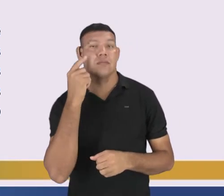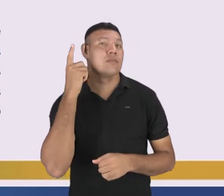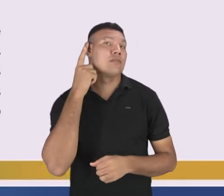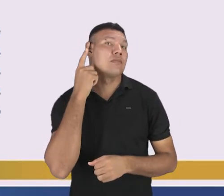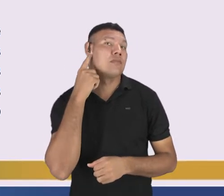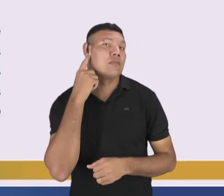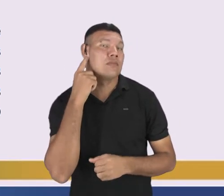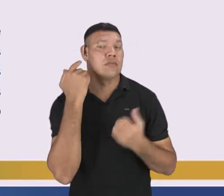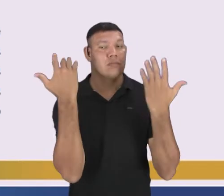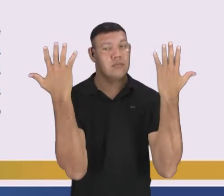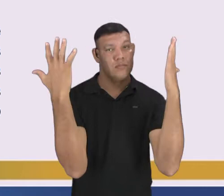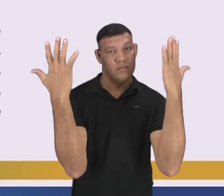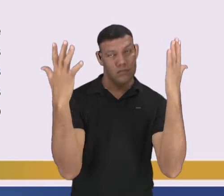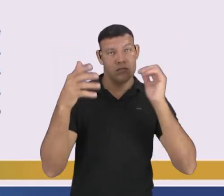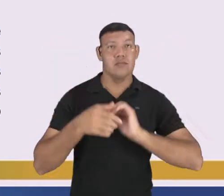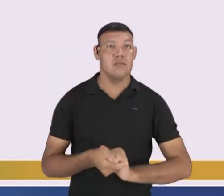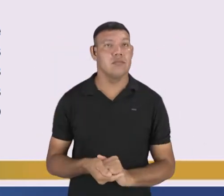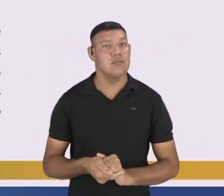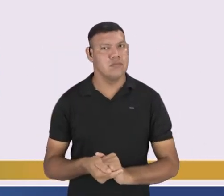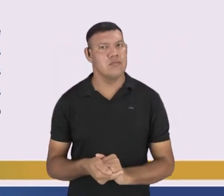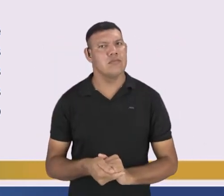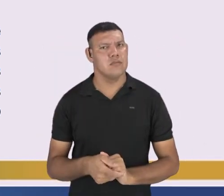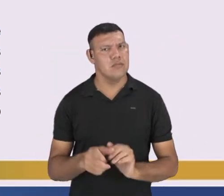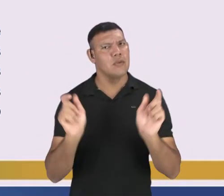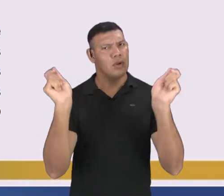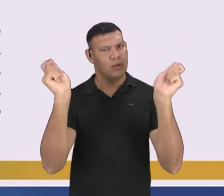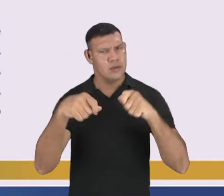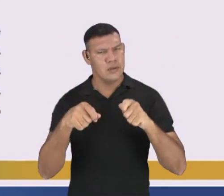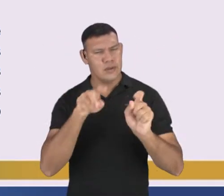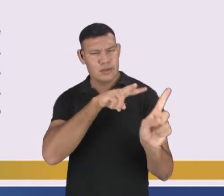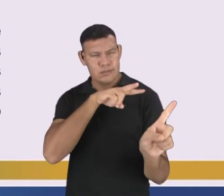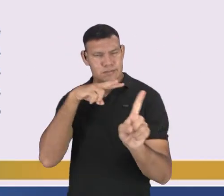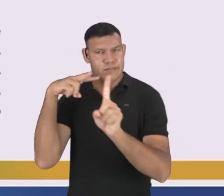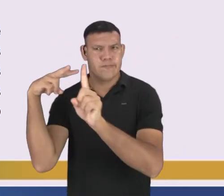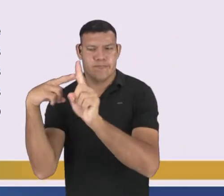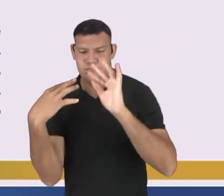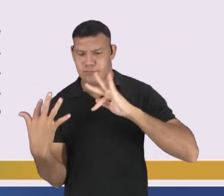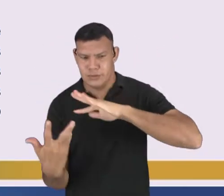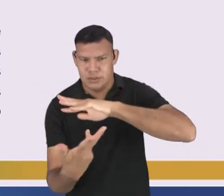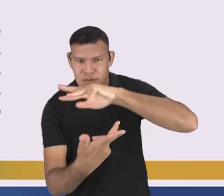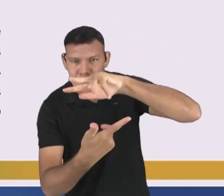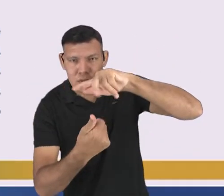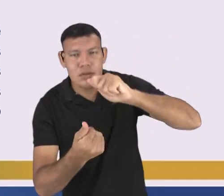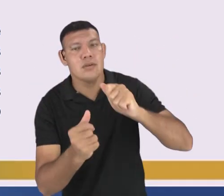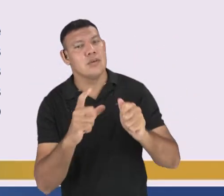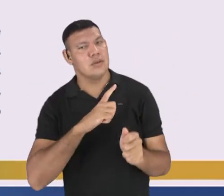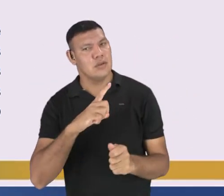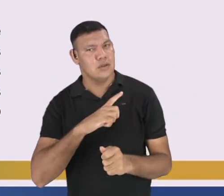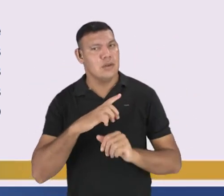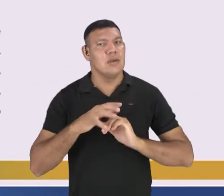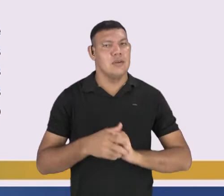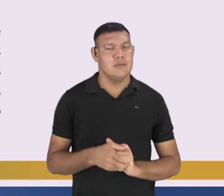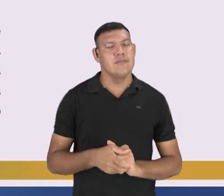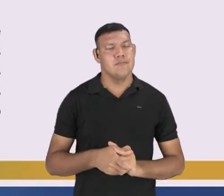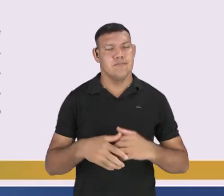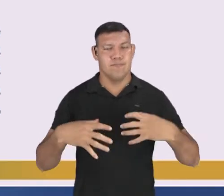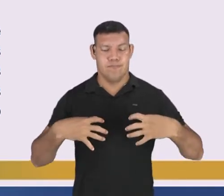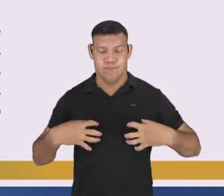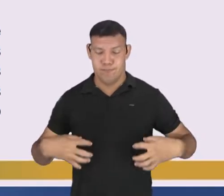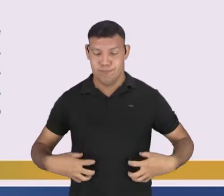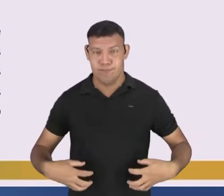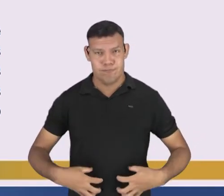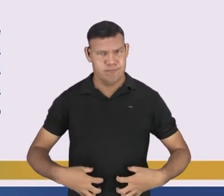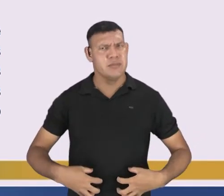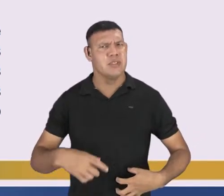mãos. E isso é que faz com que a gente tenha uma percepção do mundo. Através desses órgãos são realizados